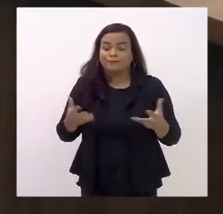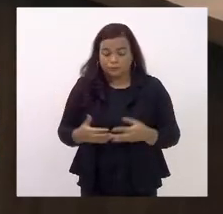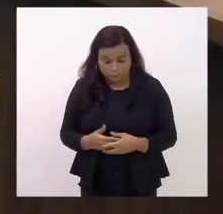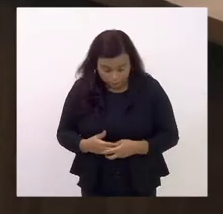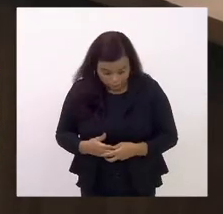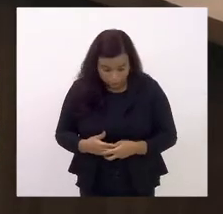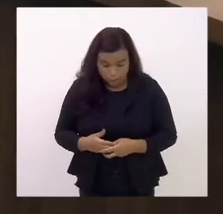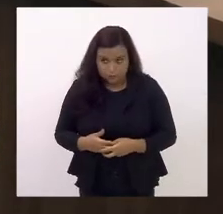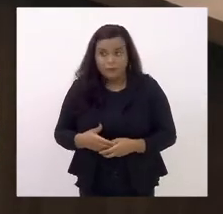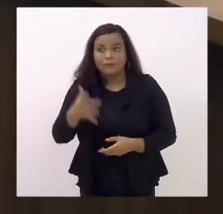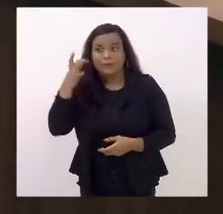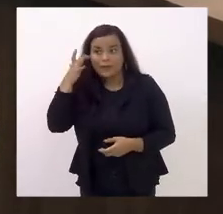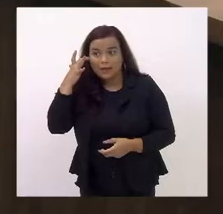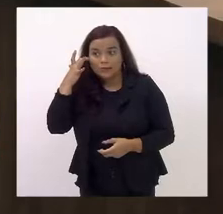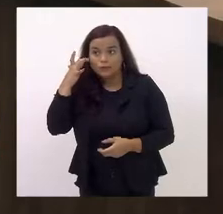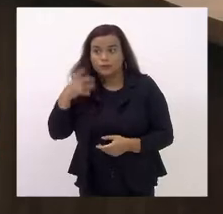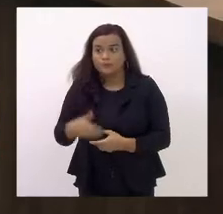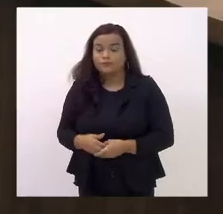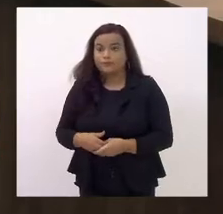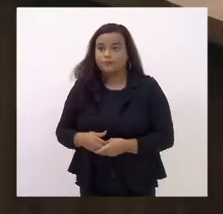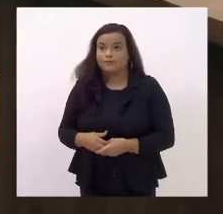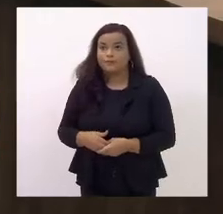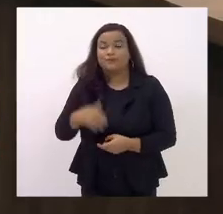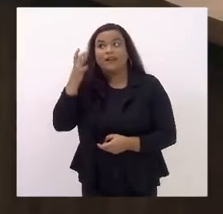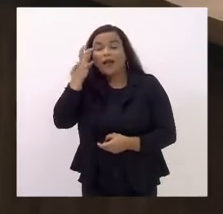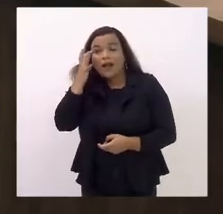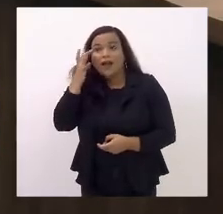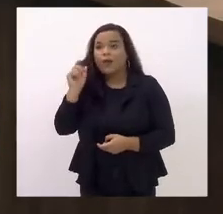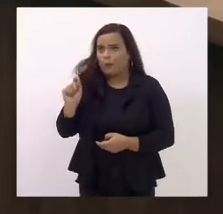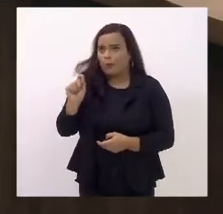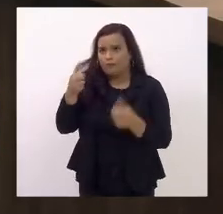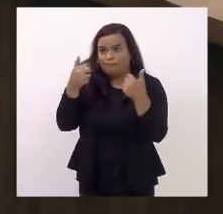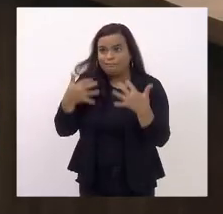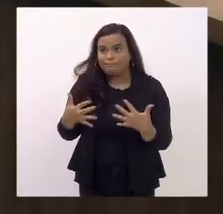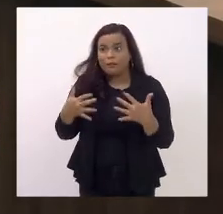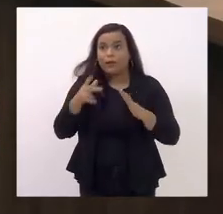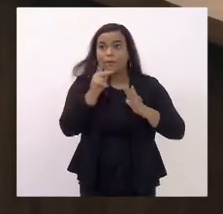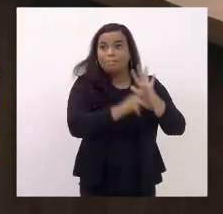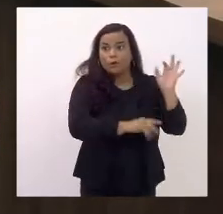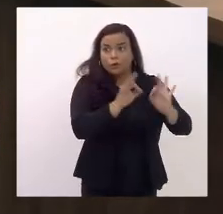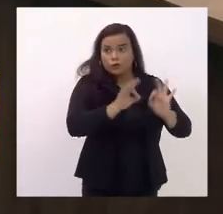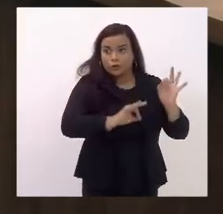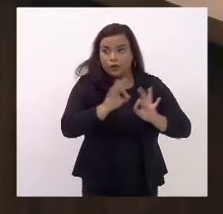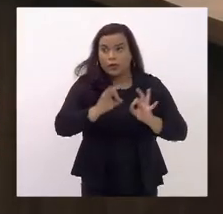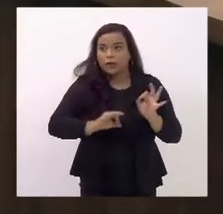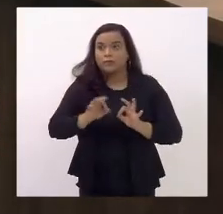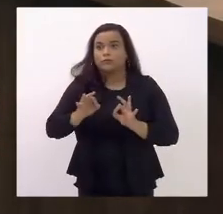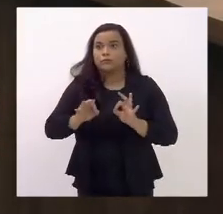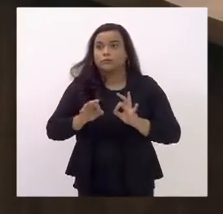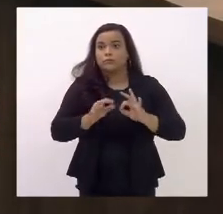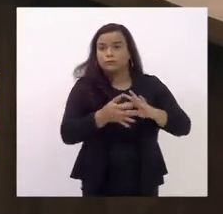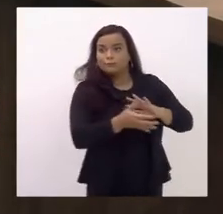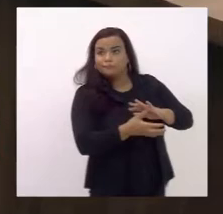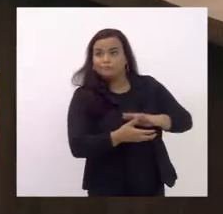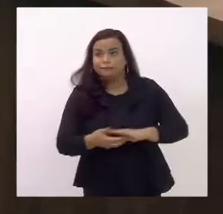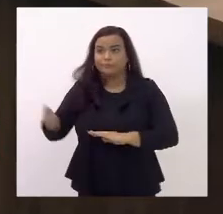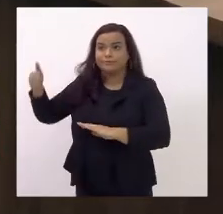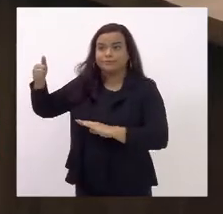no sentido que eu acho que o nosso projeto foi varrido.